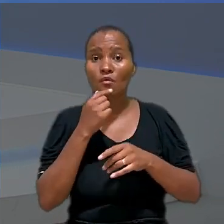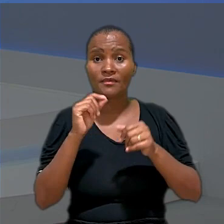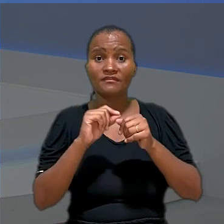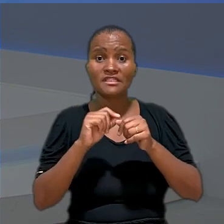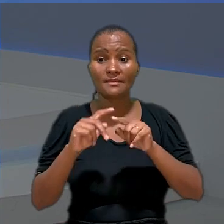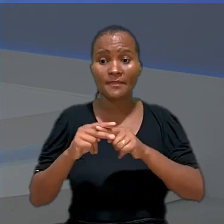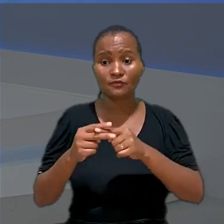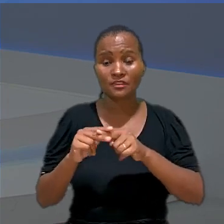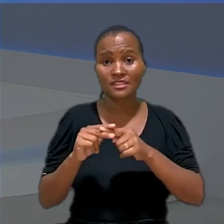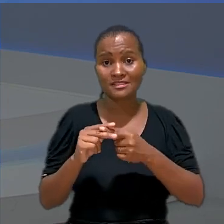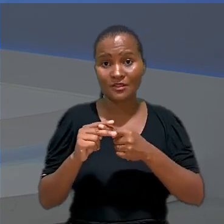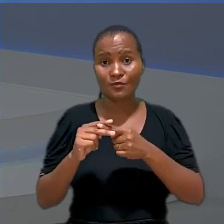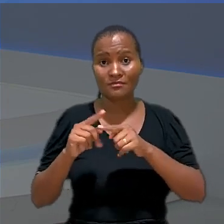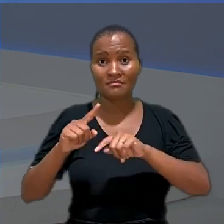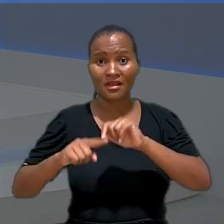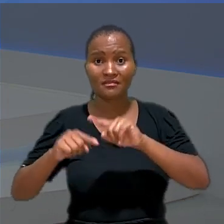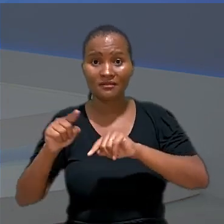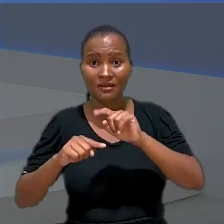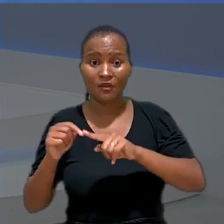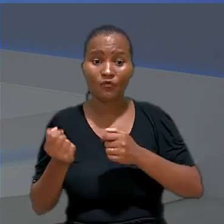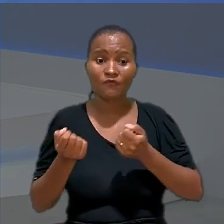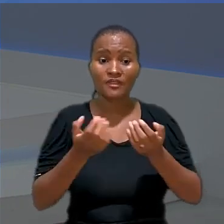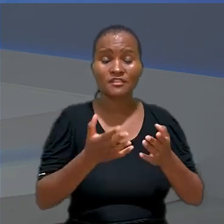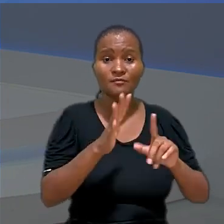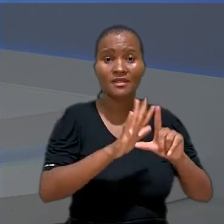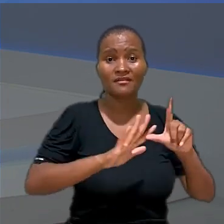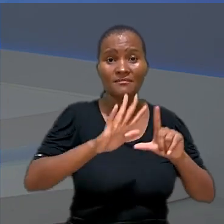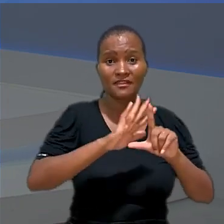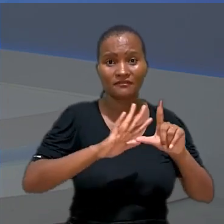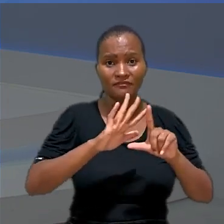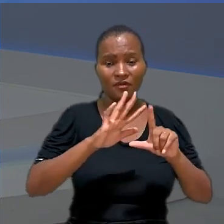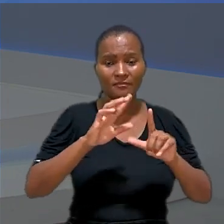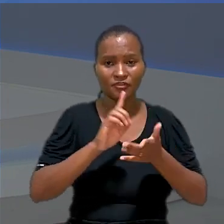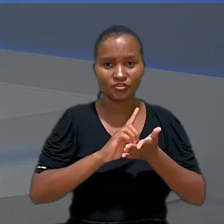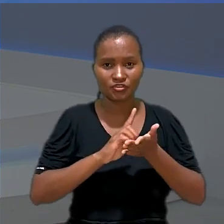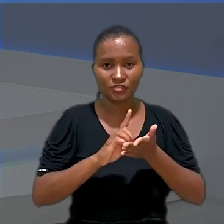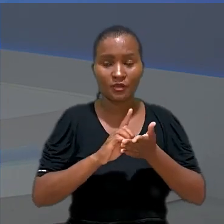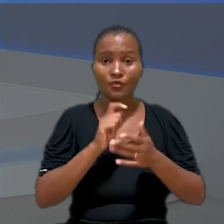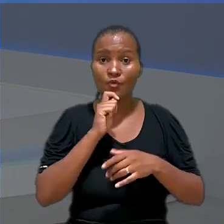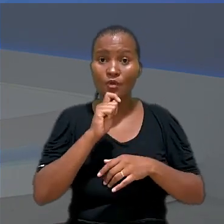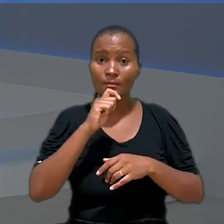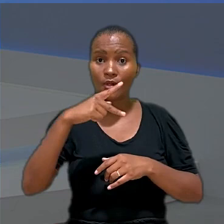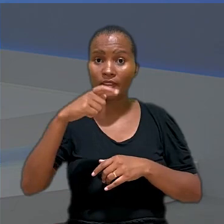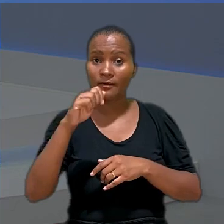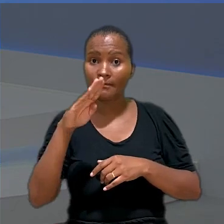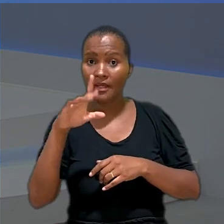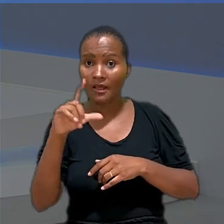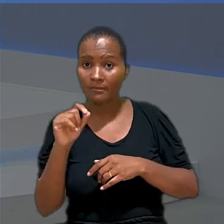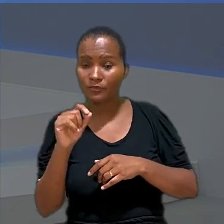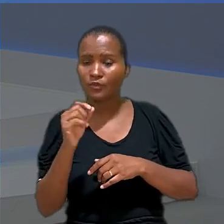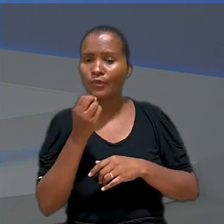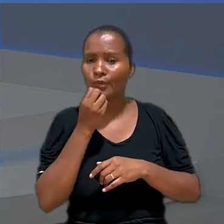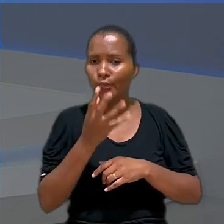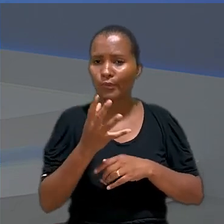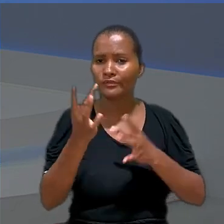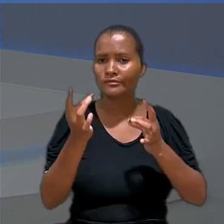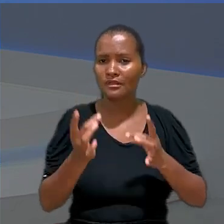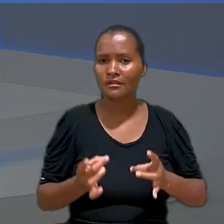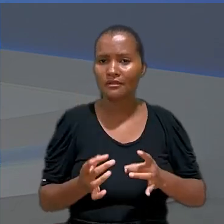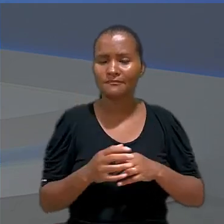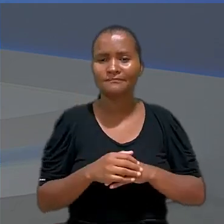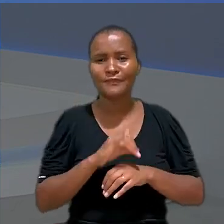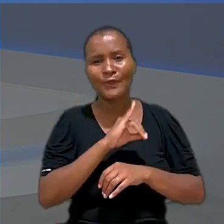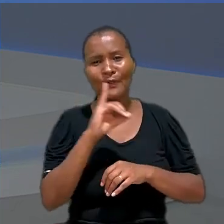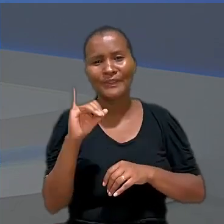Ele fazia a manutenção dos equipamentos oferecidos pela plataforma digital. O repórter Pablo Lemos conta os detalhes desse caso pra